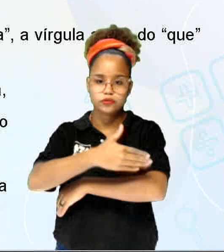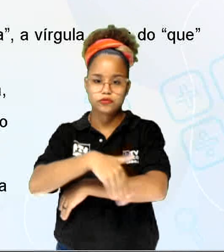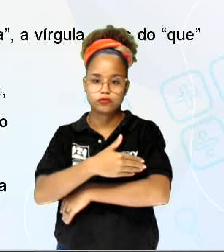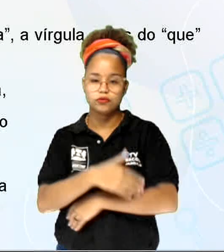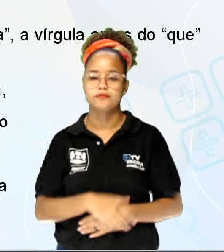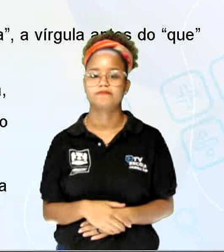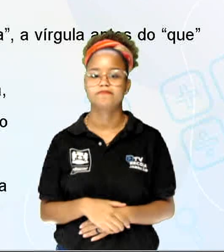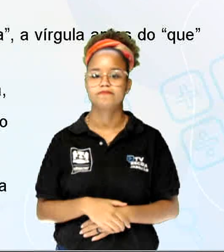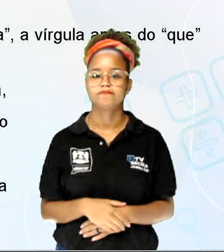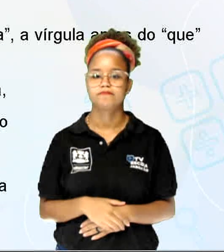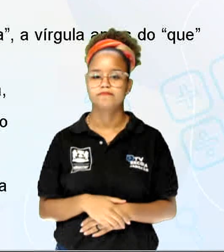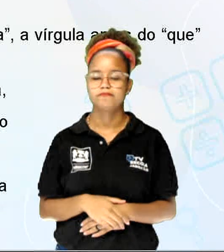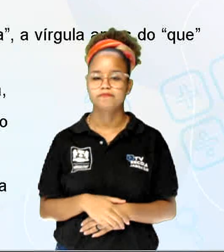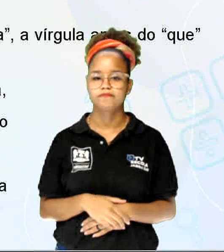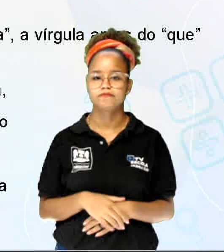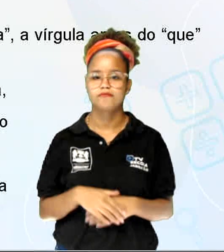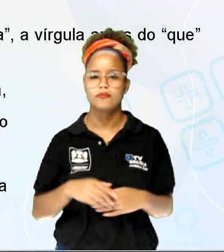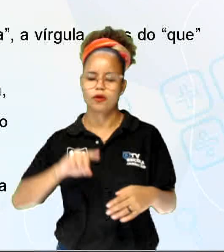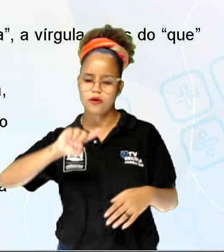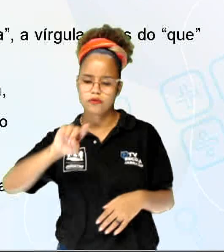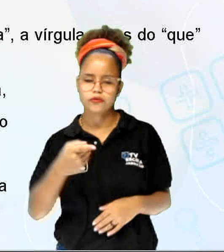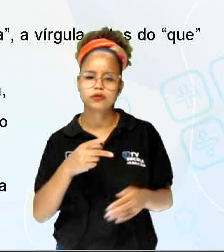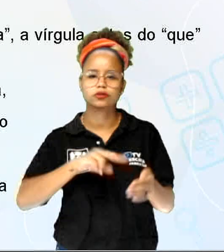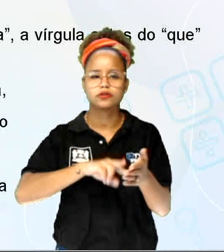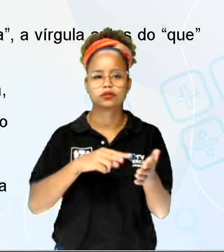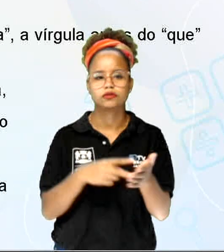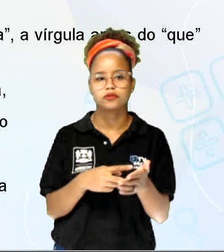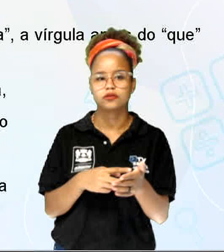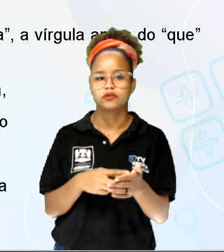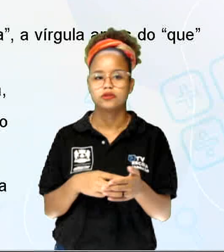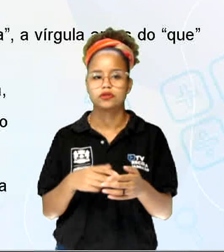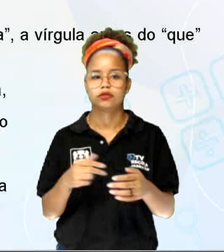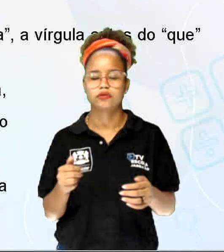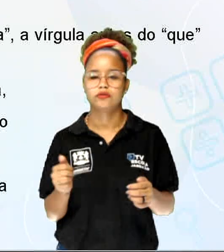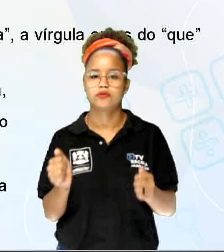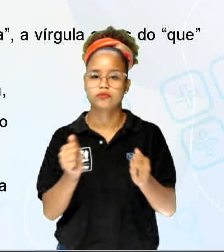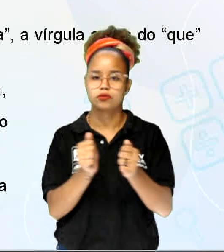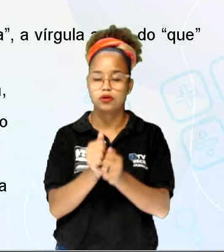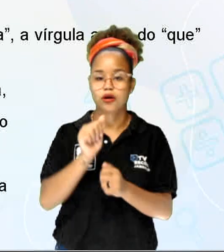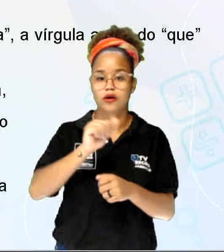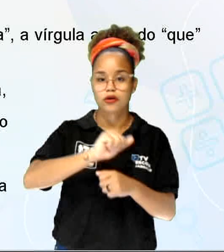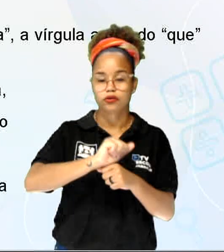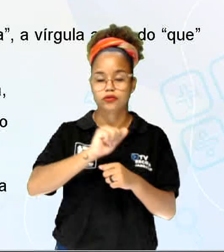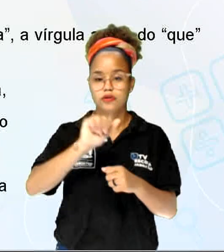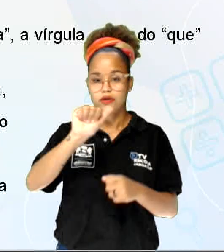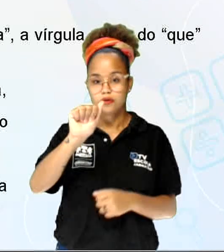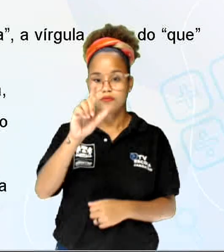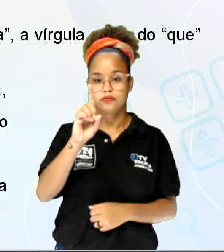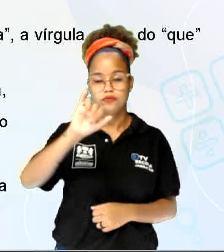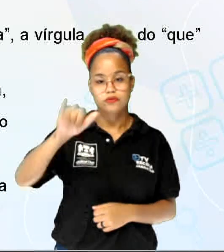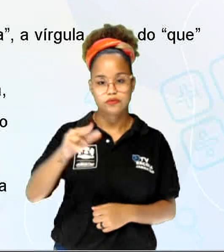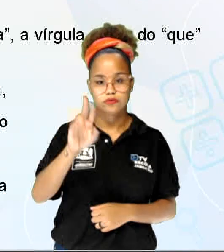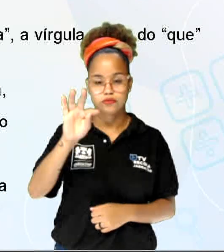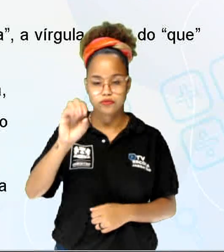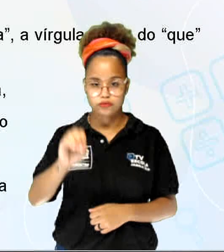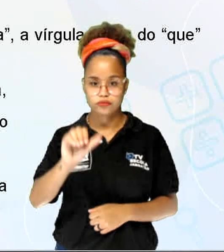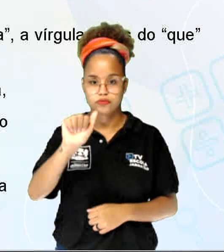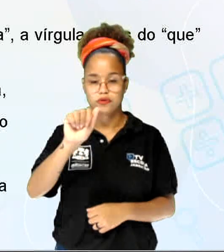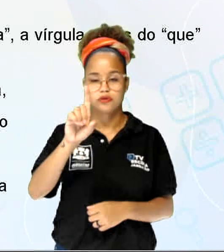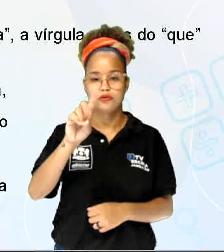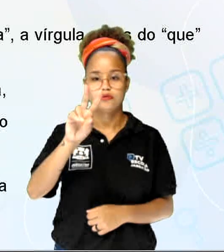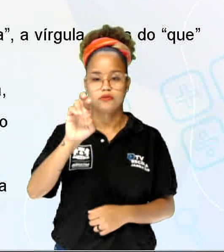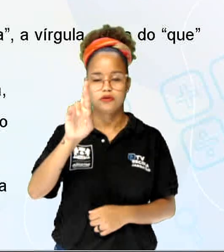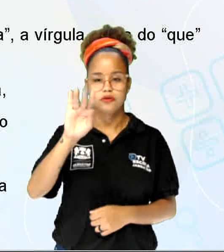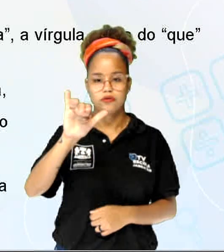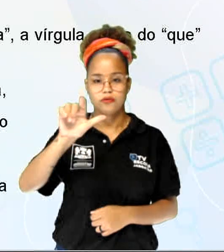aspas. As vírgulas delimitam o adjunto adverbial de tempo e de causa, respectivamente.